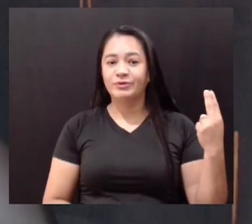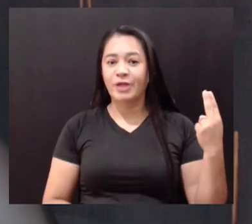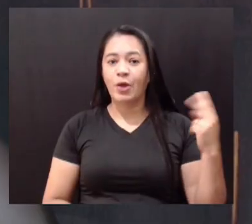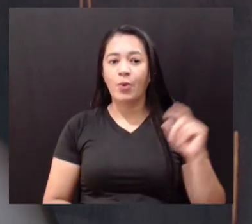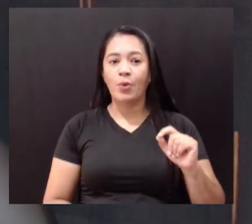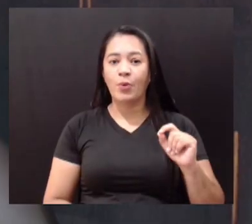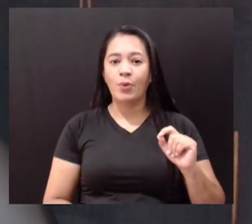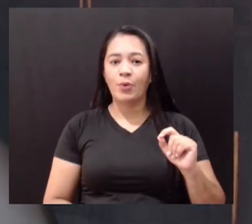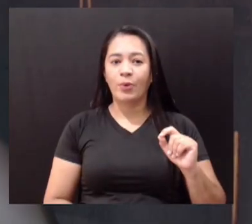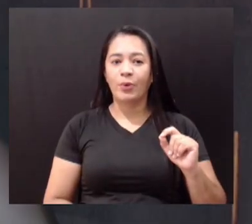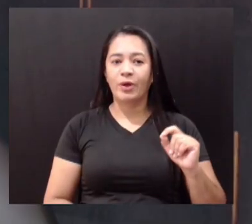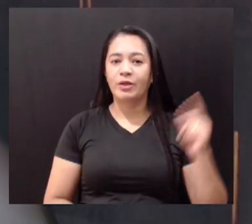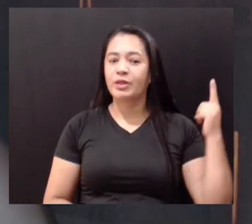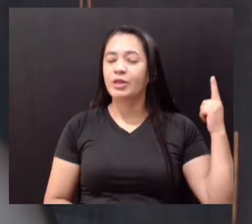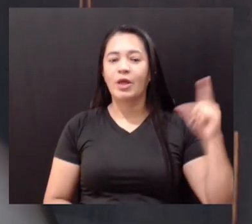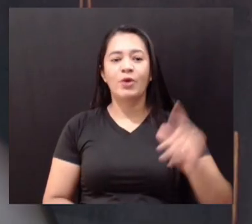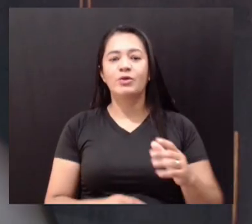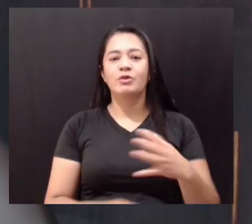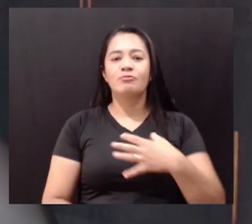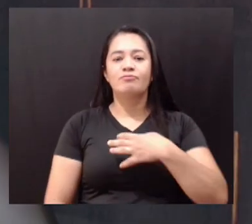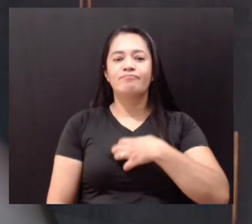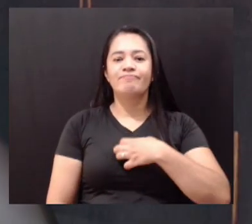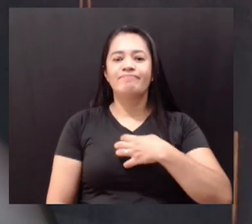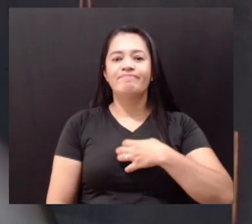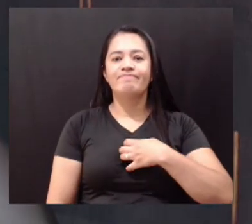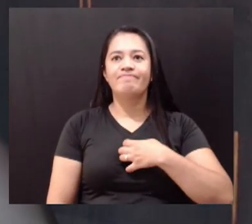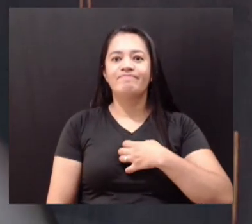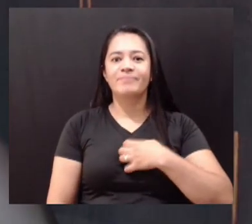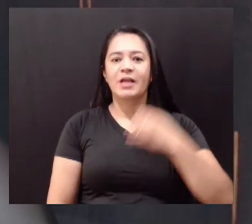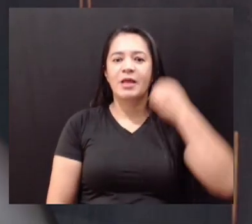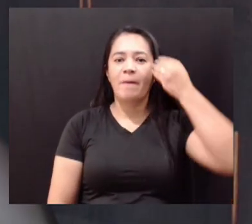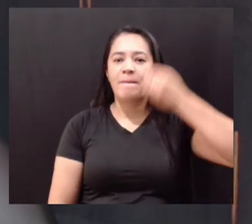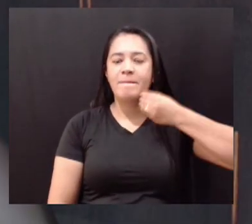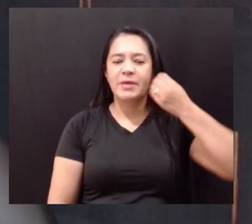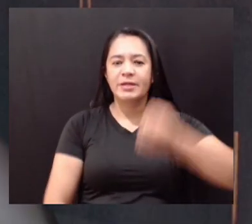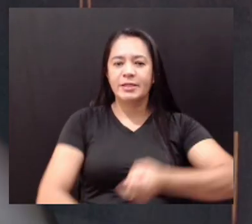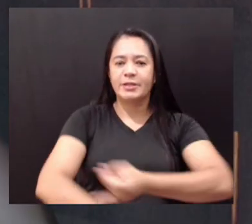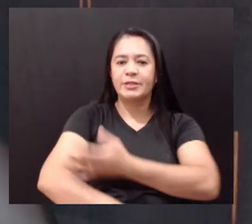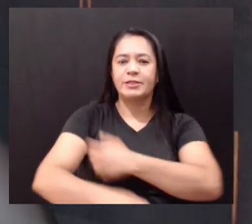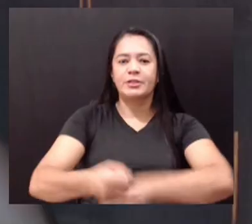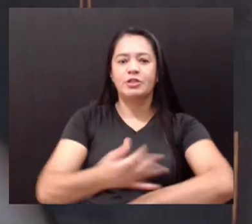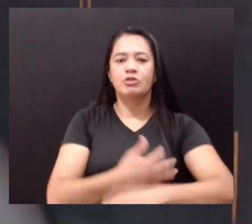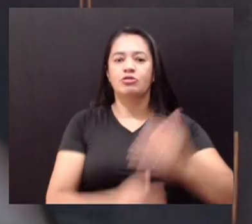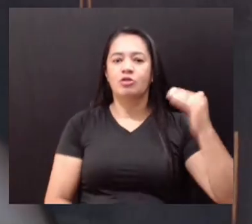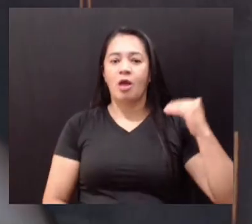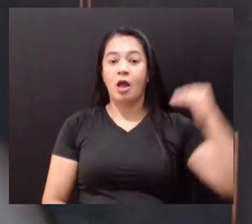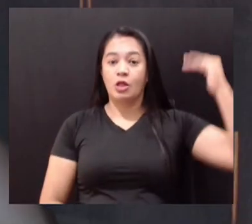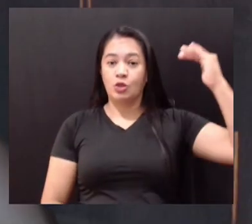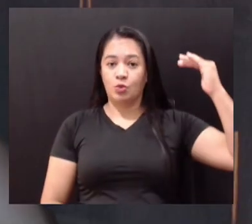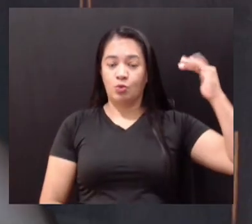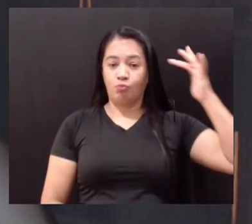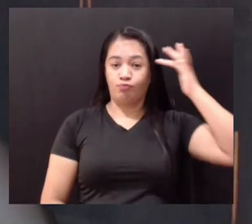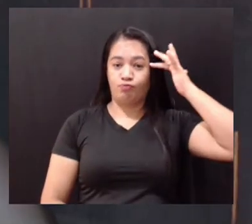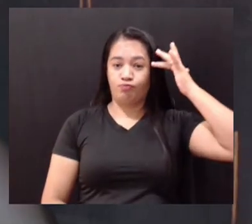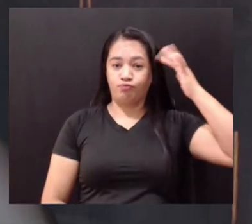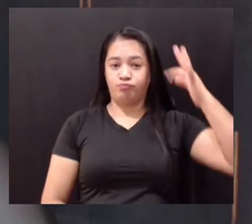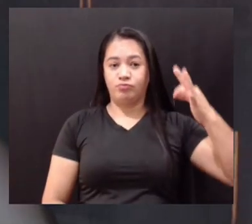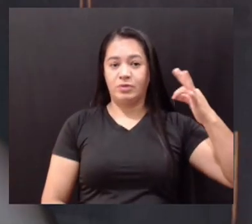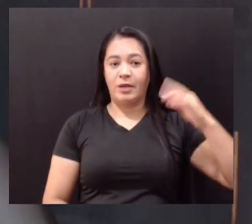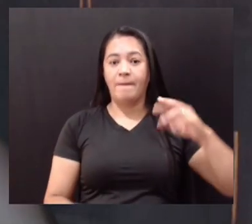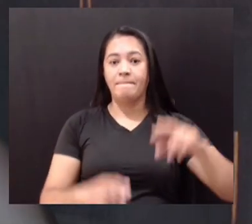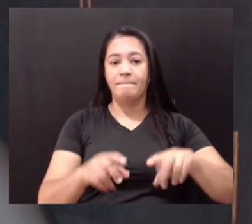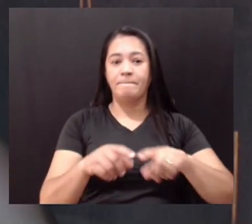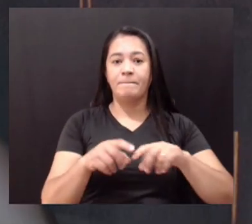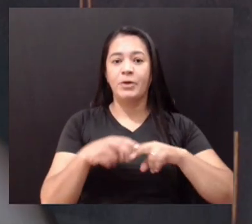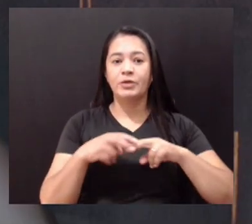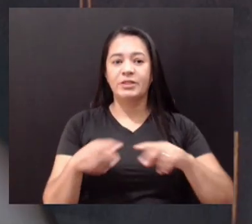desse sentimento, dessa experiência emocional de ser um adulto, né, então eles ficam numa relação de igual, então o que a gente